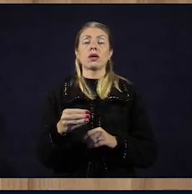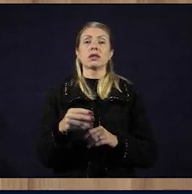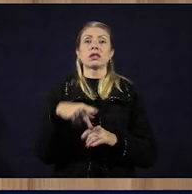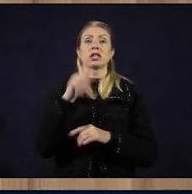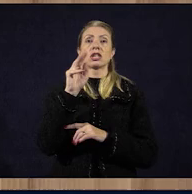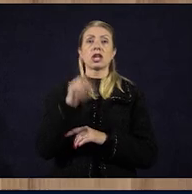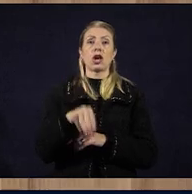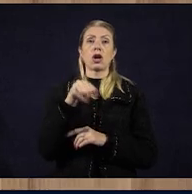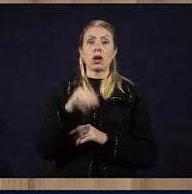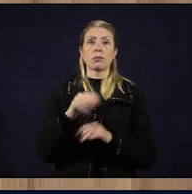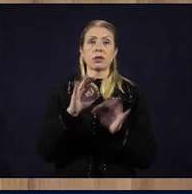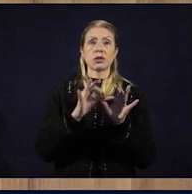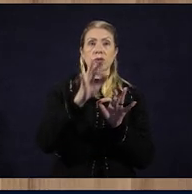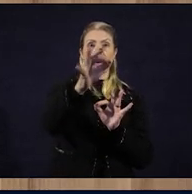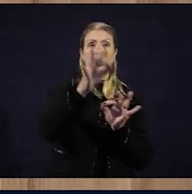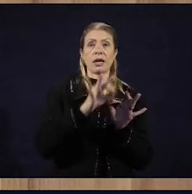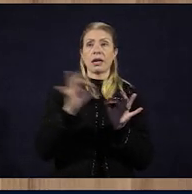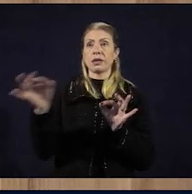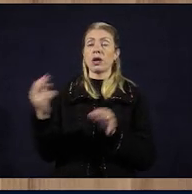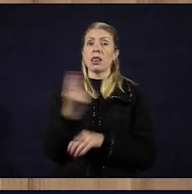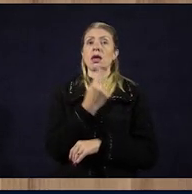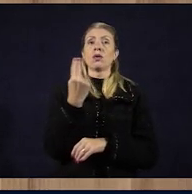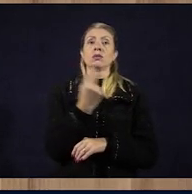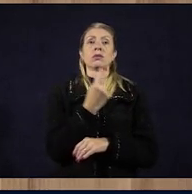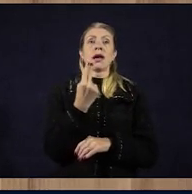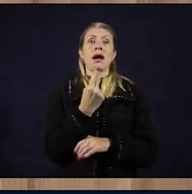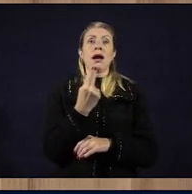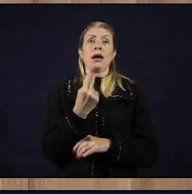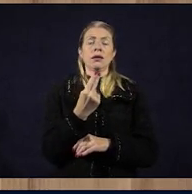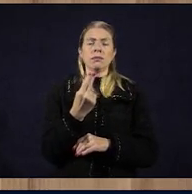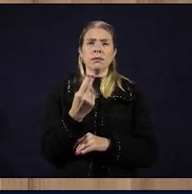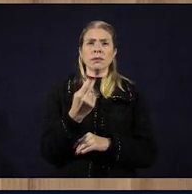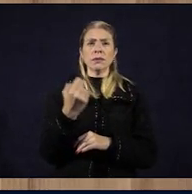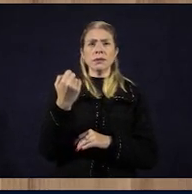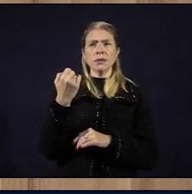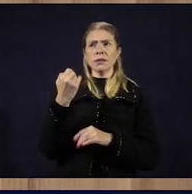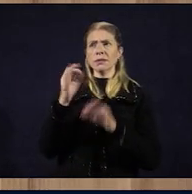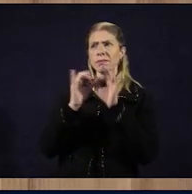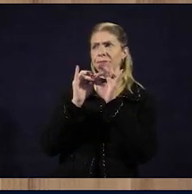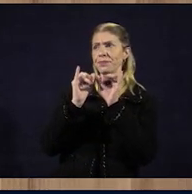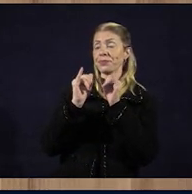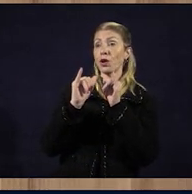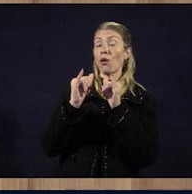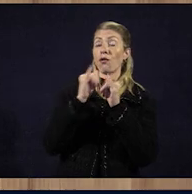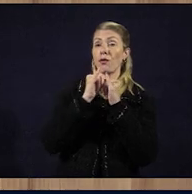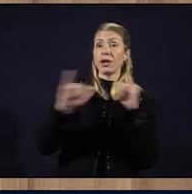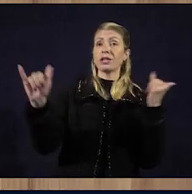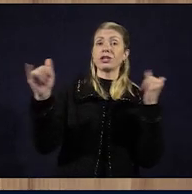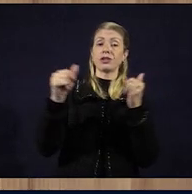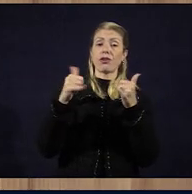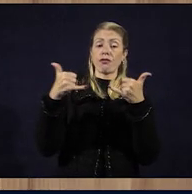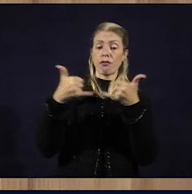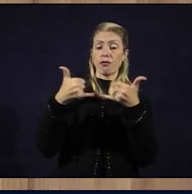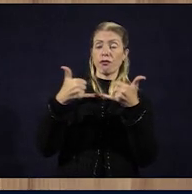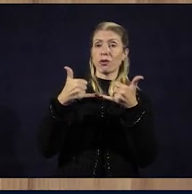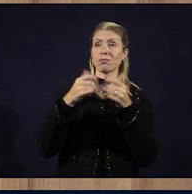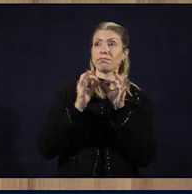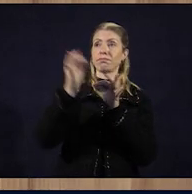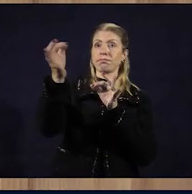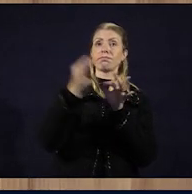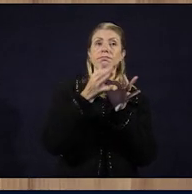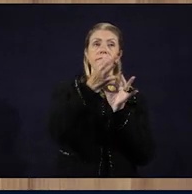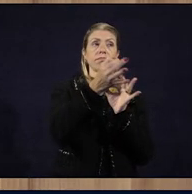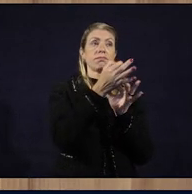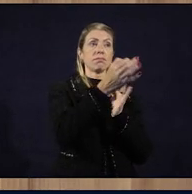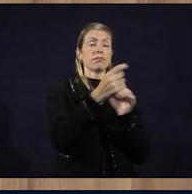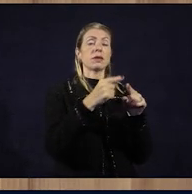não temos Como cobrir o Brasil todo sem rede neutra sem satélite então nós chamamos buscando todas as alternativas e